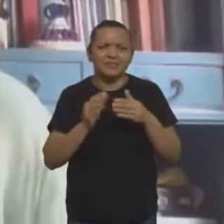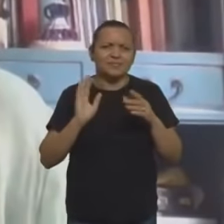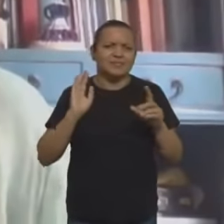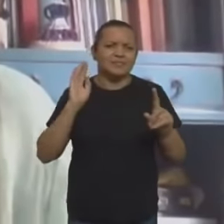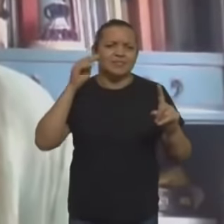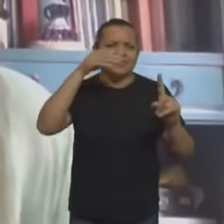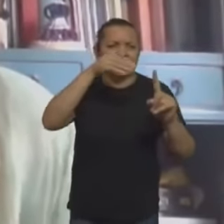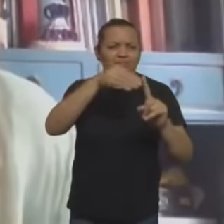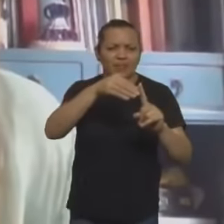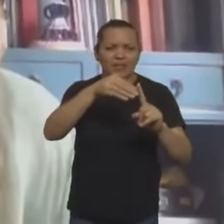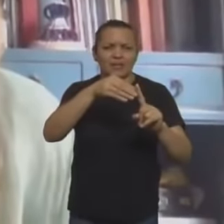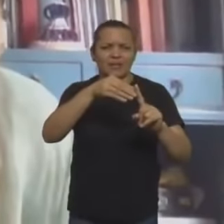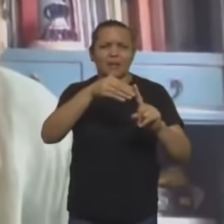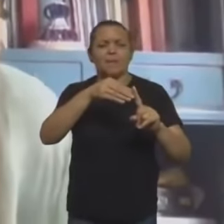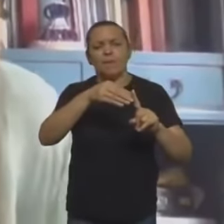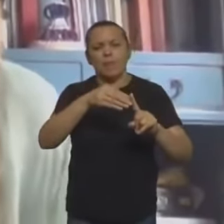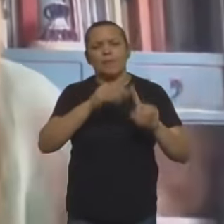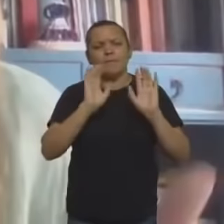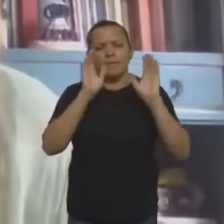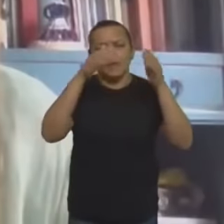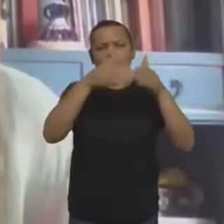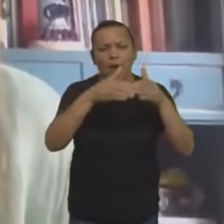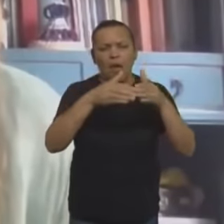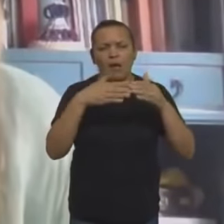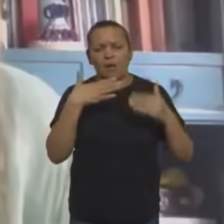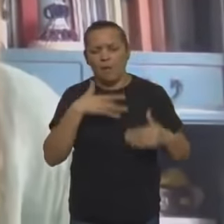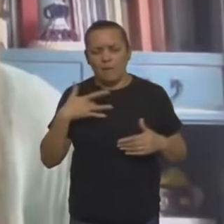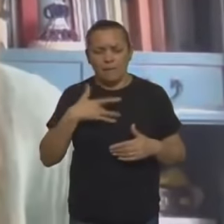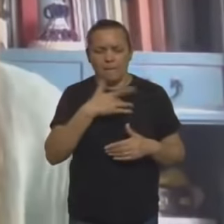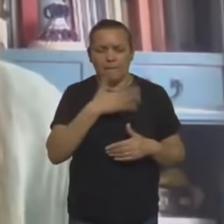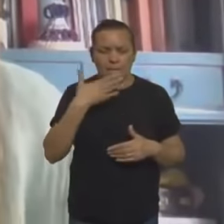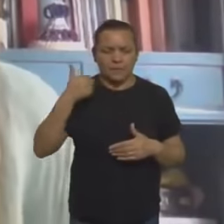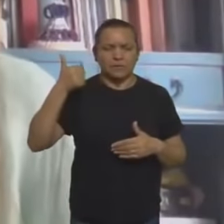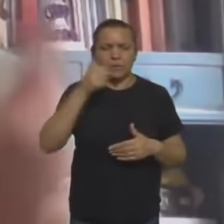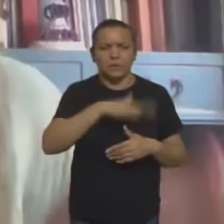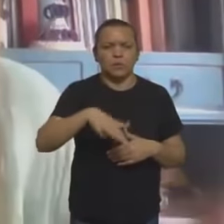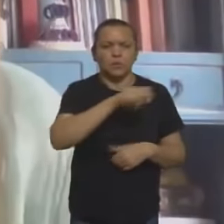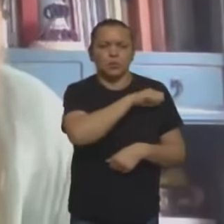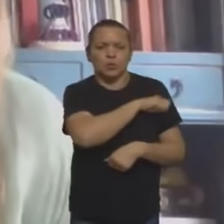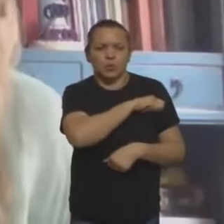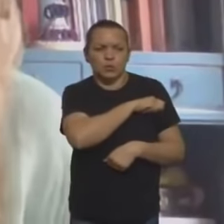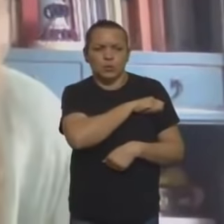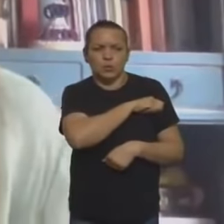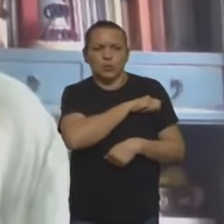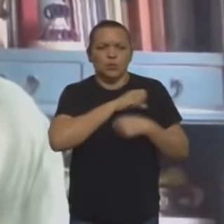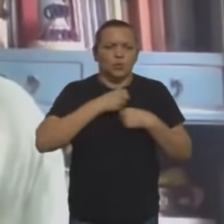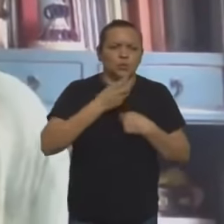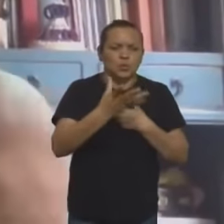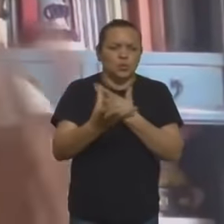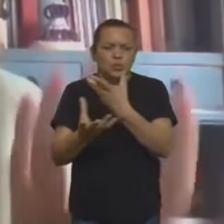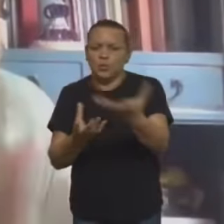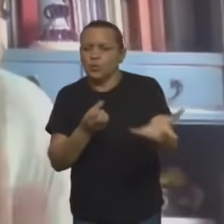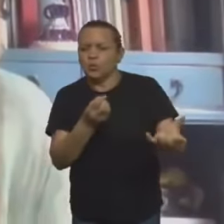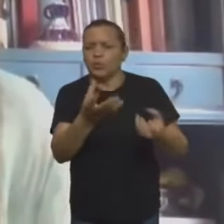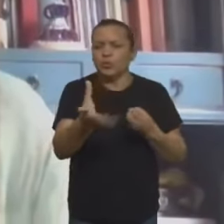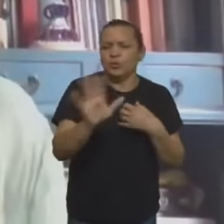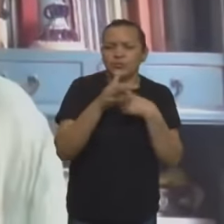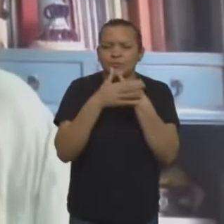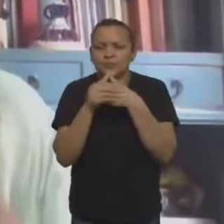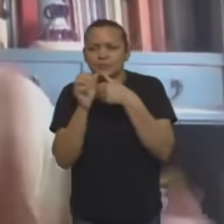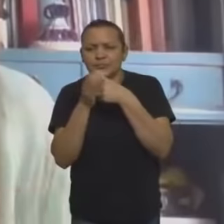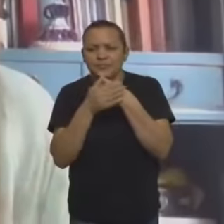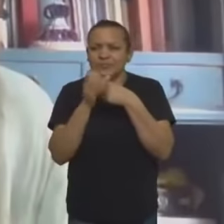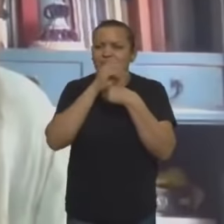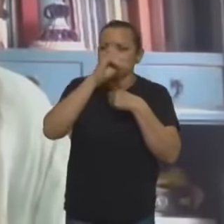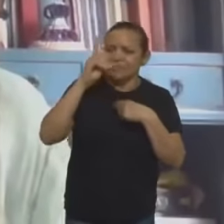alcançar um melhor bem-estar, mais generosidade dentro da escola, mais gentileza,